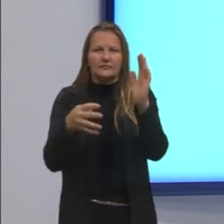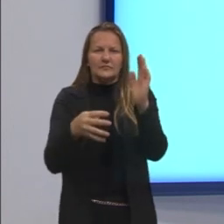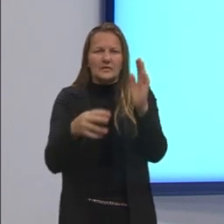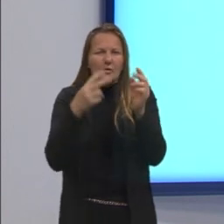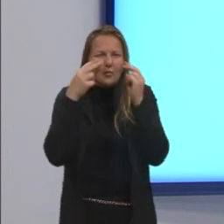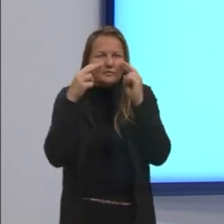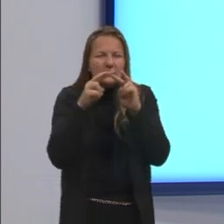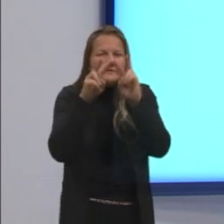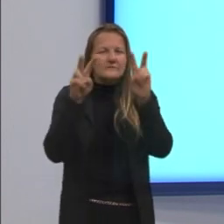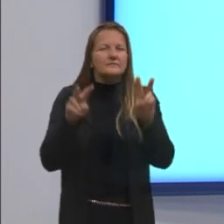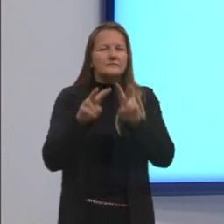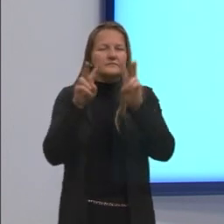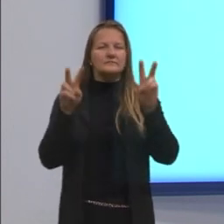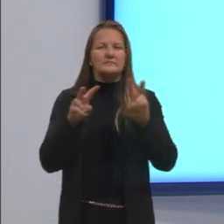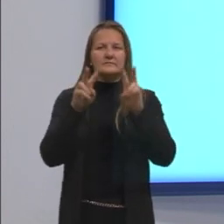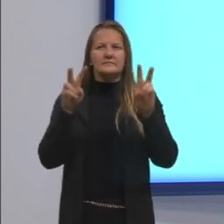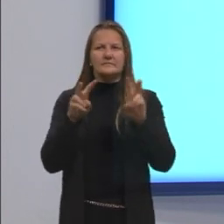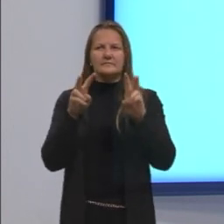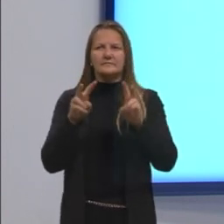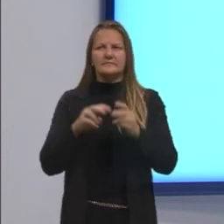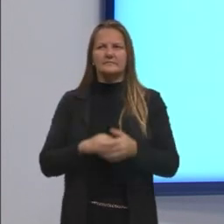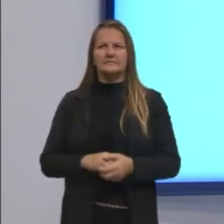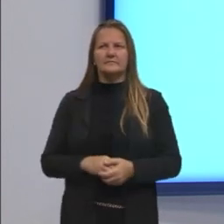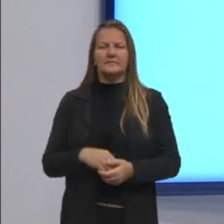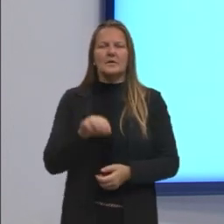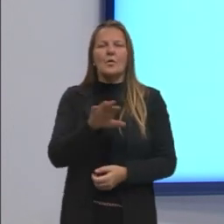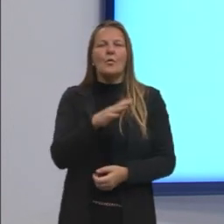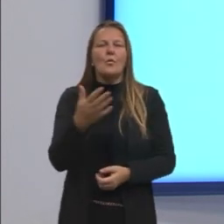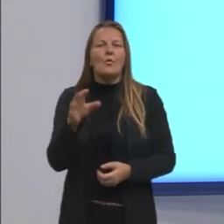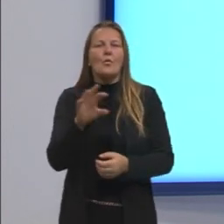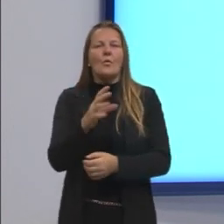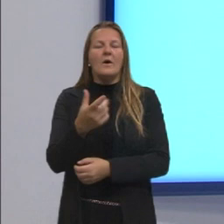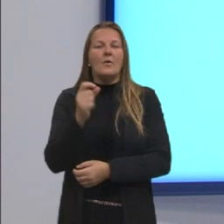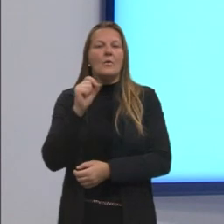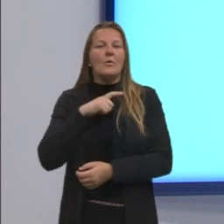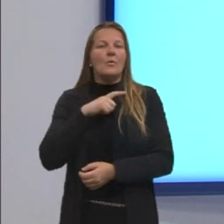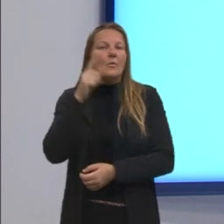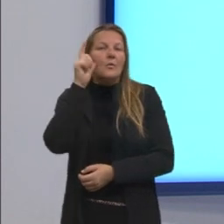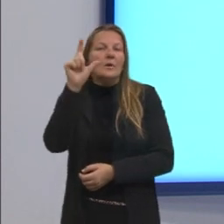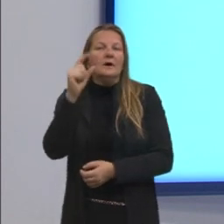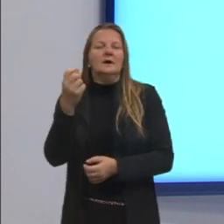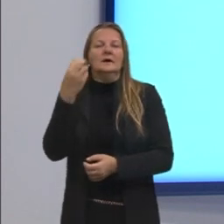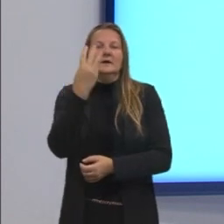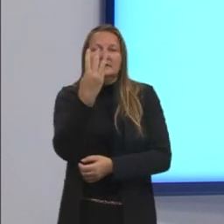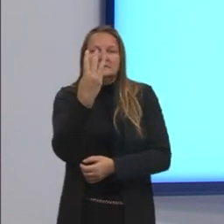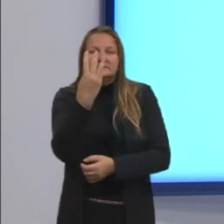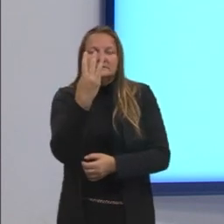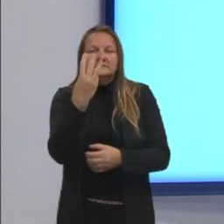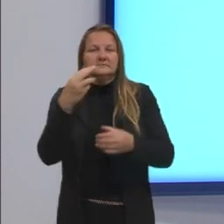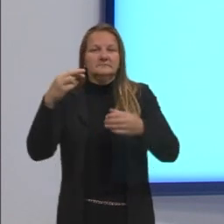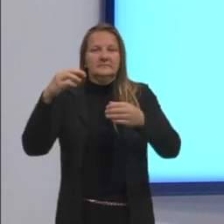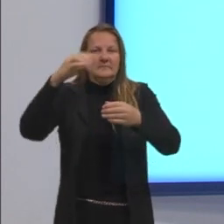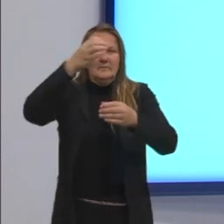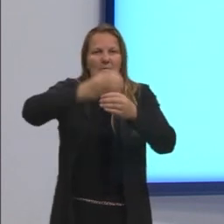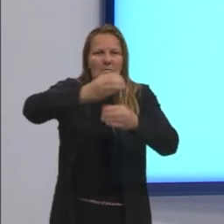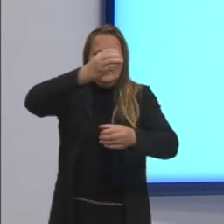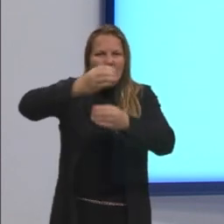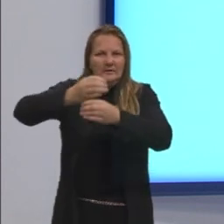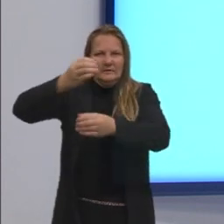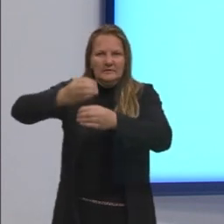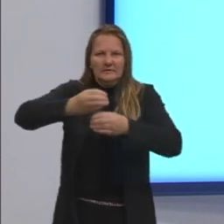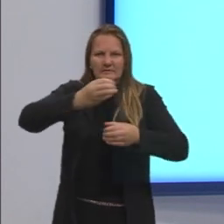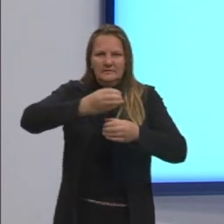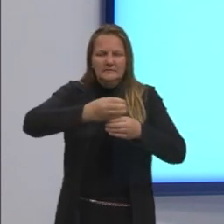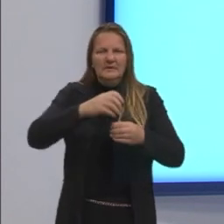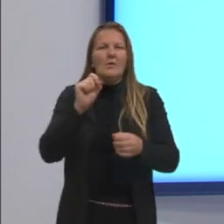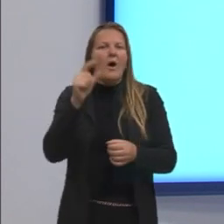visualizar naquelas formas ali Quais delas eu consigo colocar três recipientes e Quais delas eu